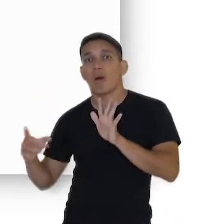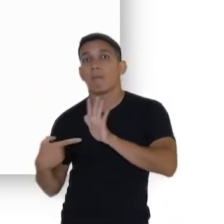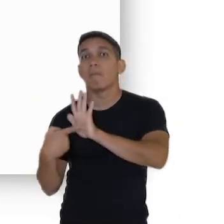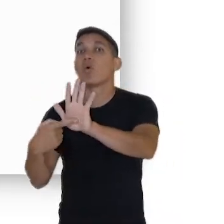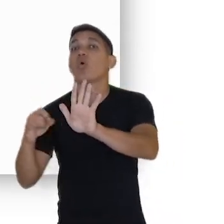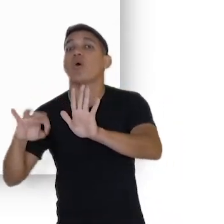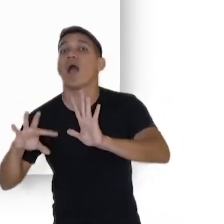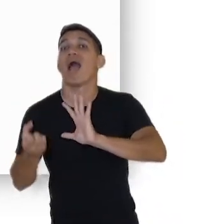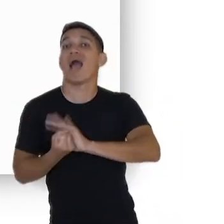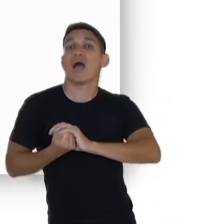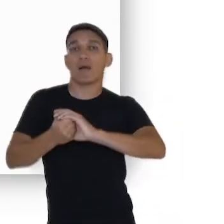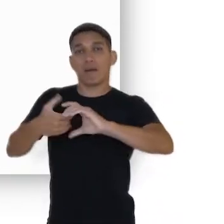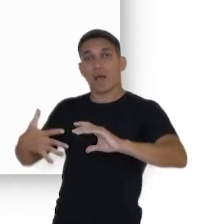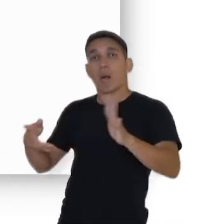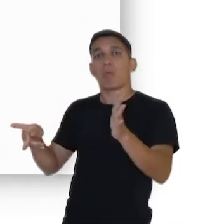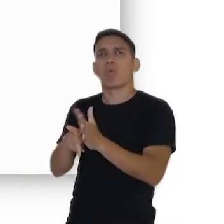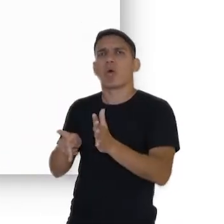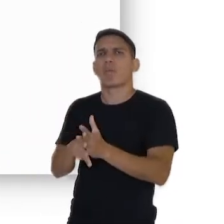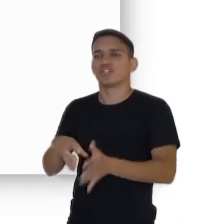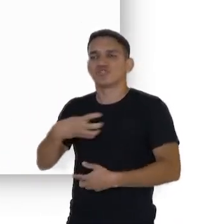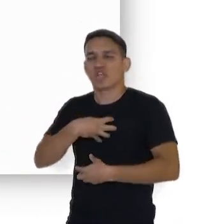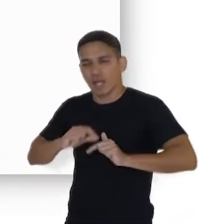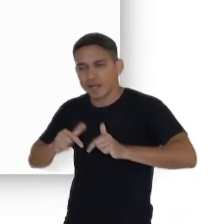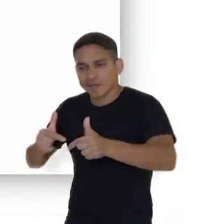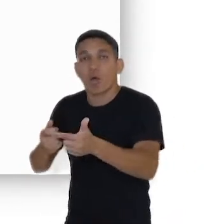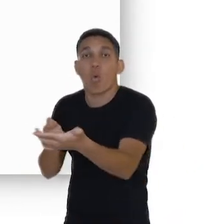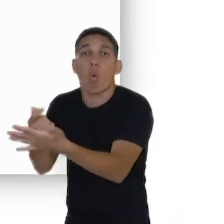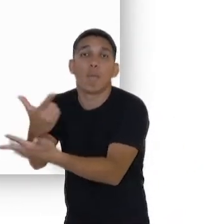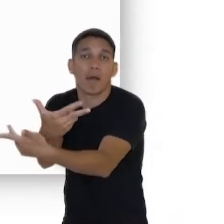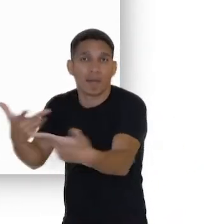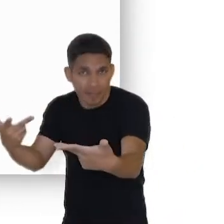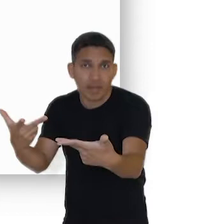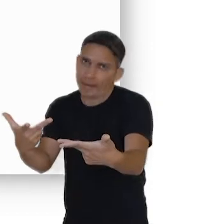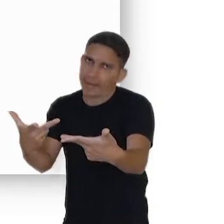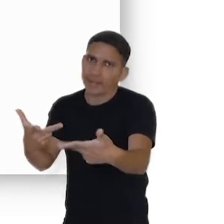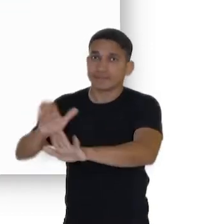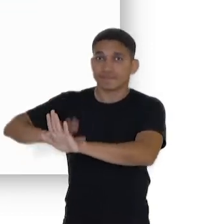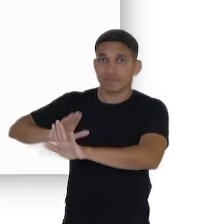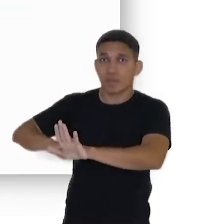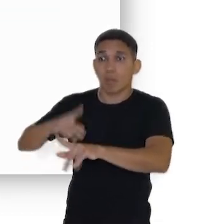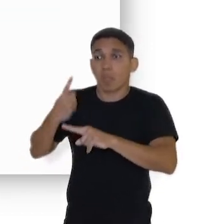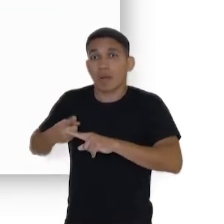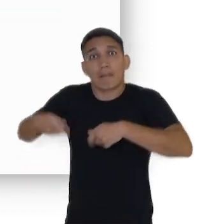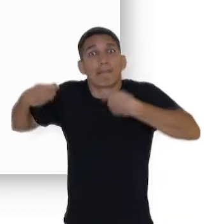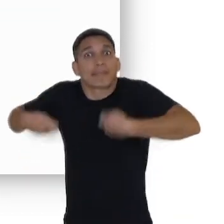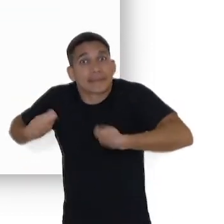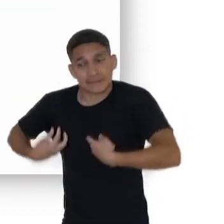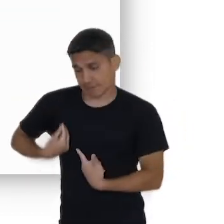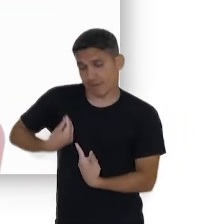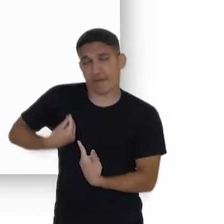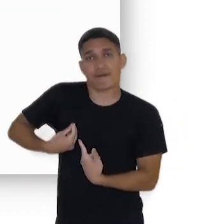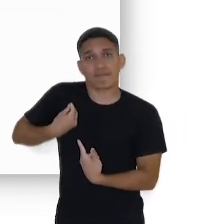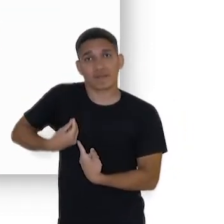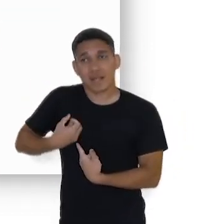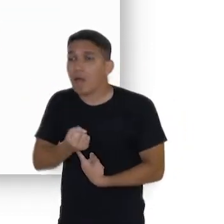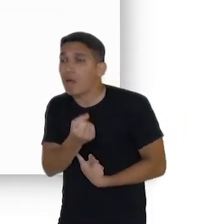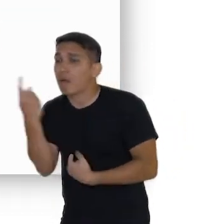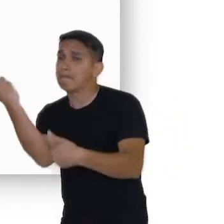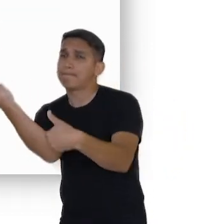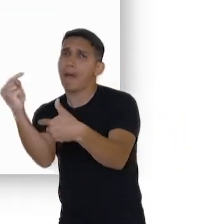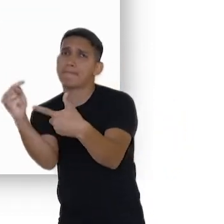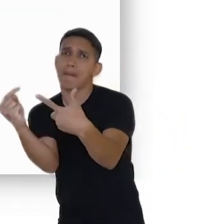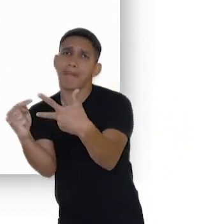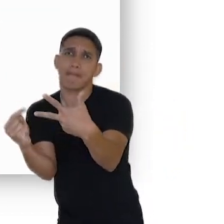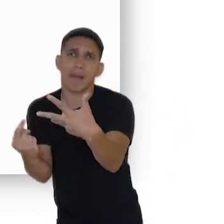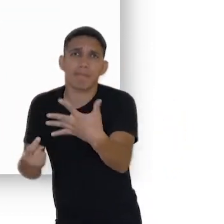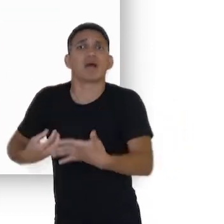pelo ato de comprar algo. Ele está associado à necessidade de adquirir um bem para sua sobrevivência, itens que